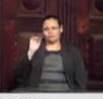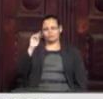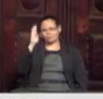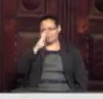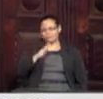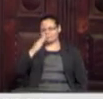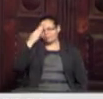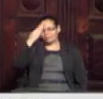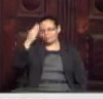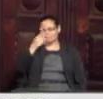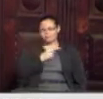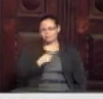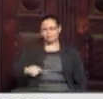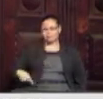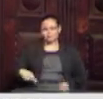brasil obrigado 10